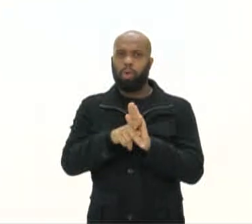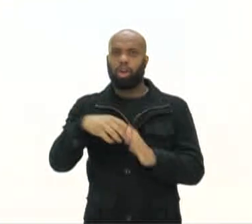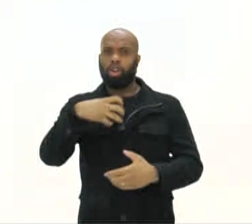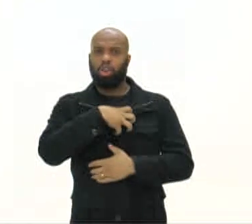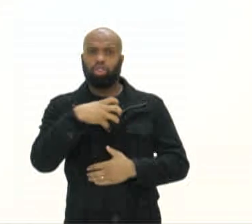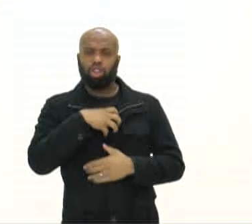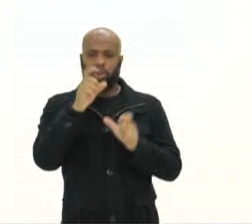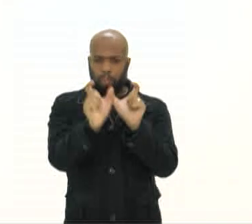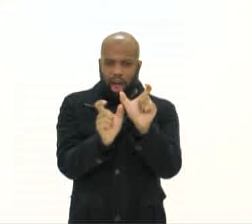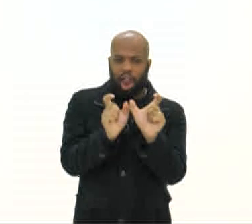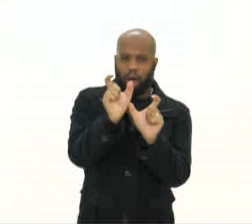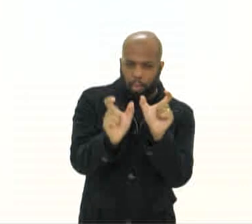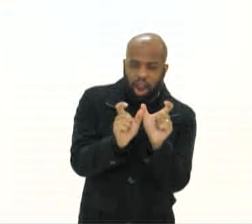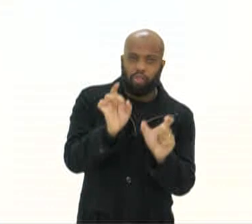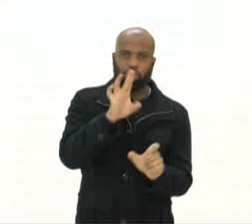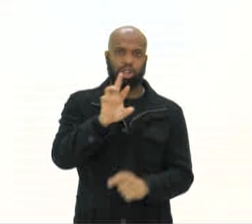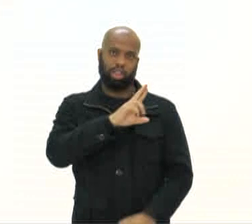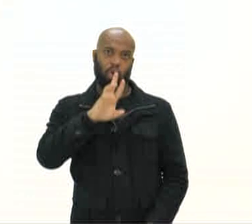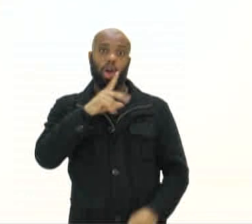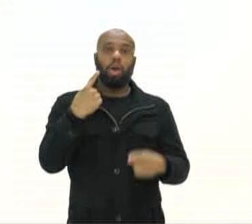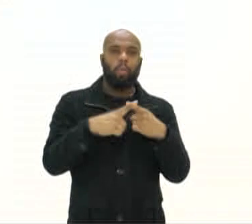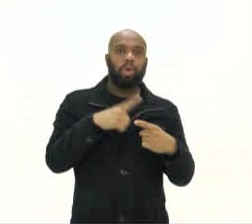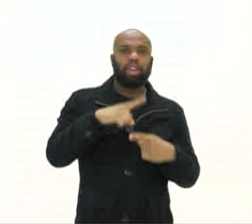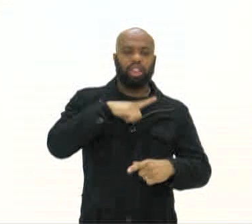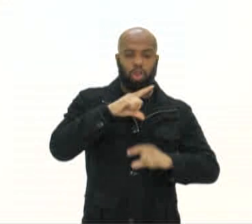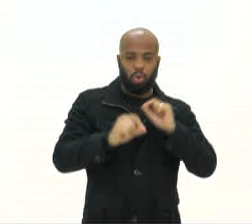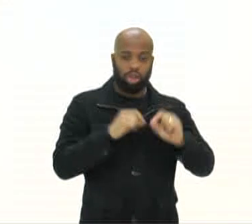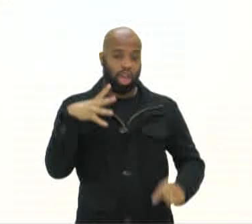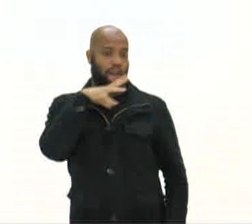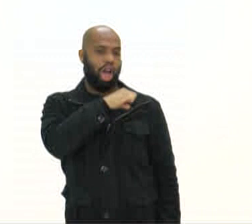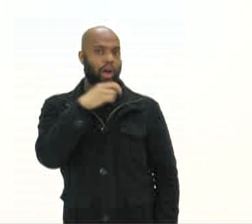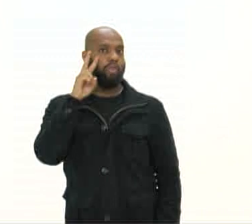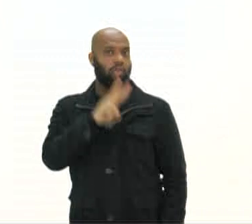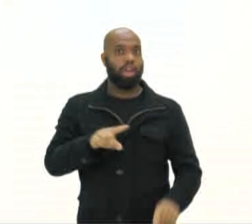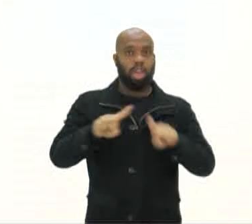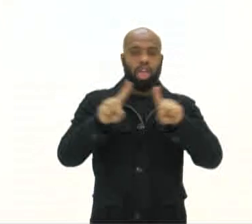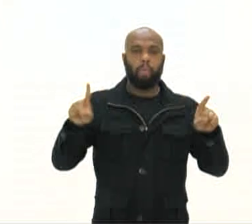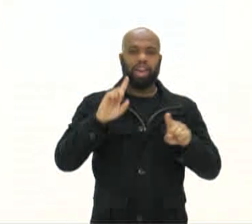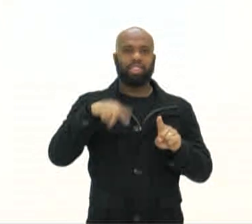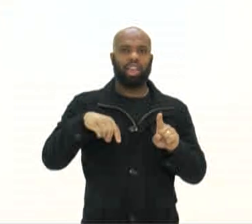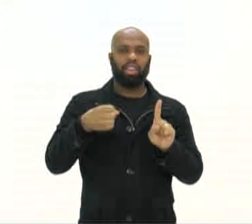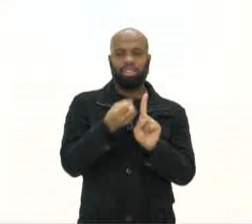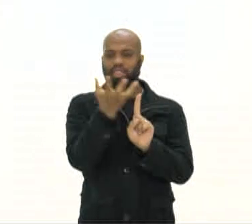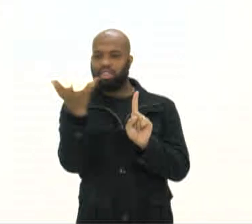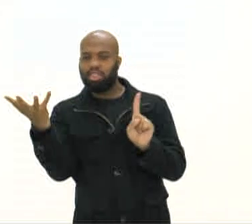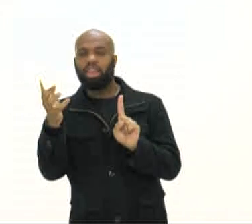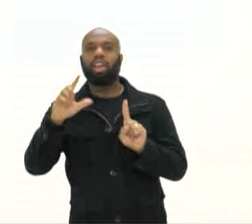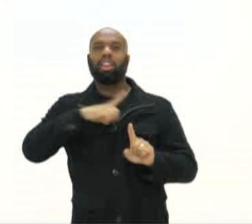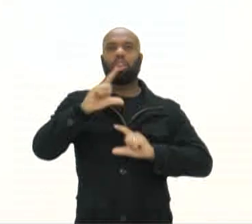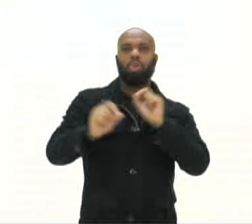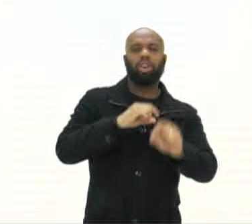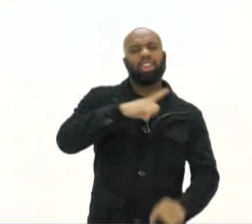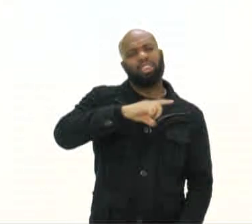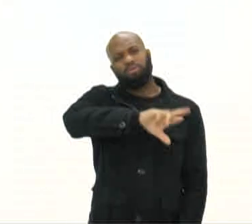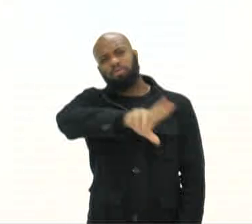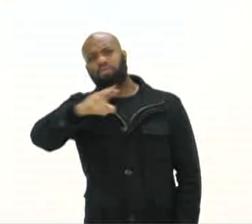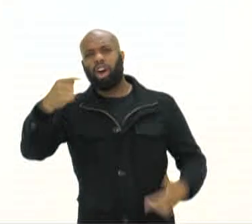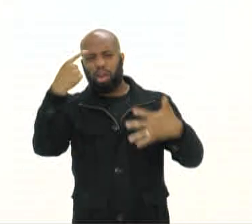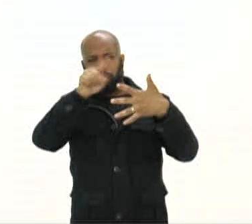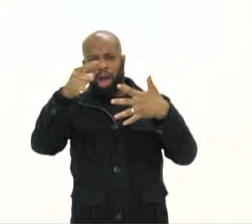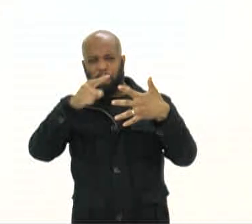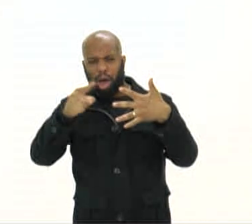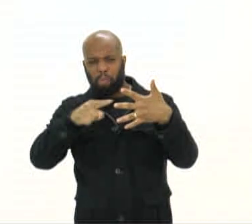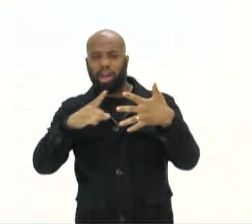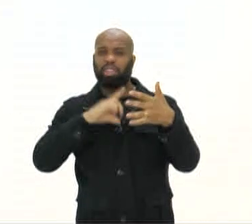verbal permite. Afinal, apesar de mais curta, a linguagem não verbal carrega demasiados elementos e signos em